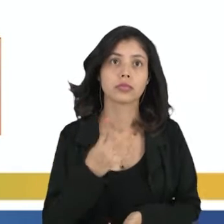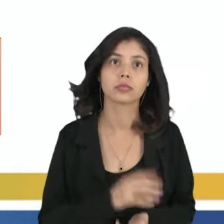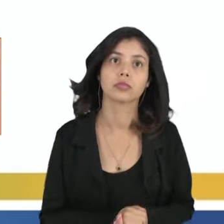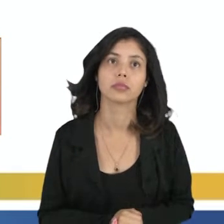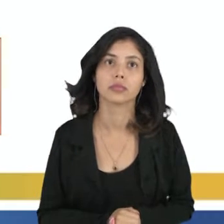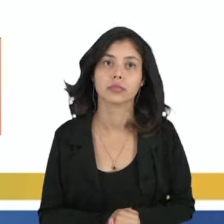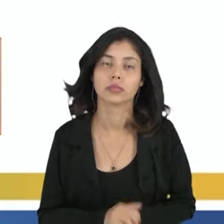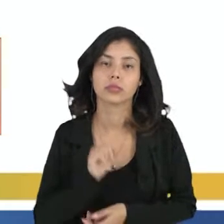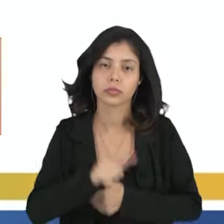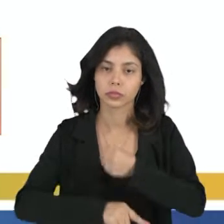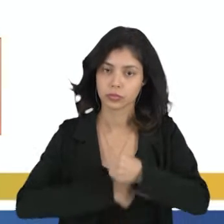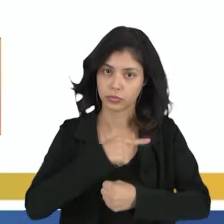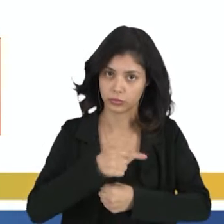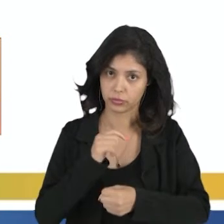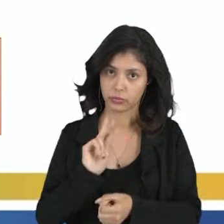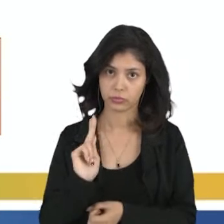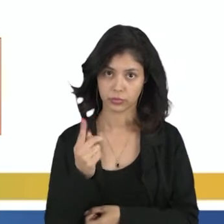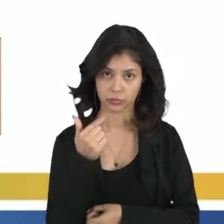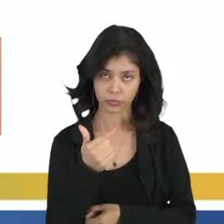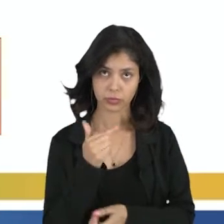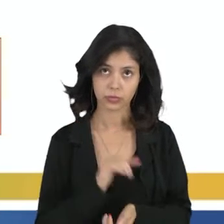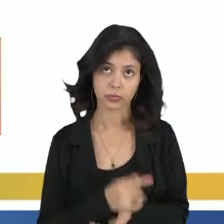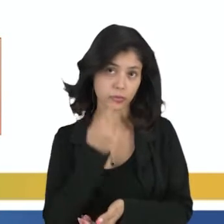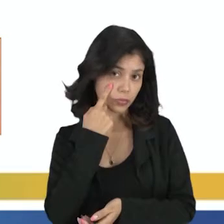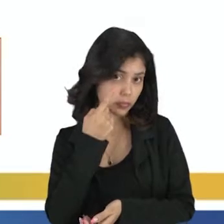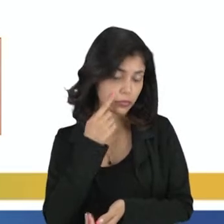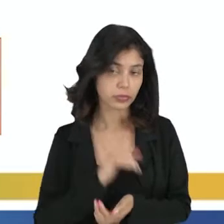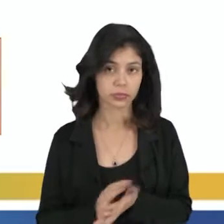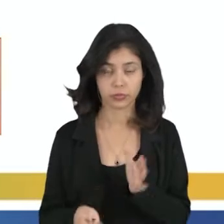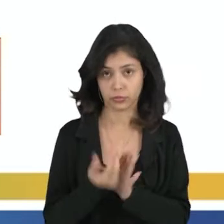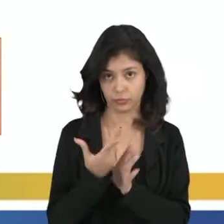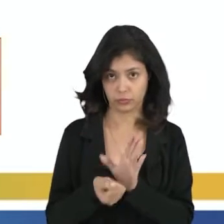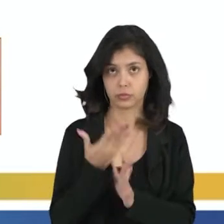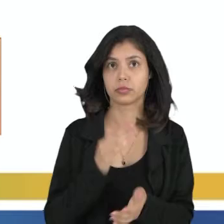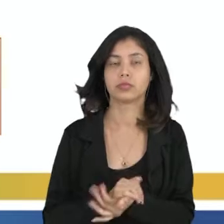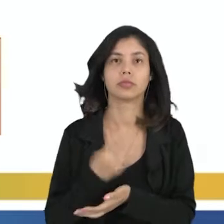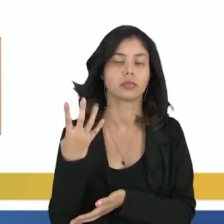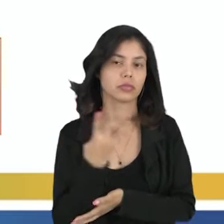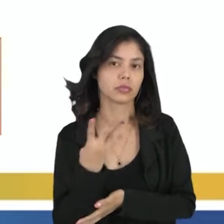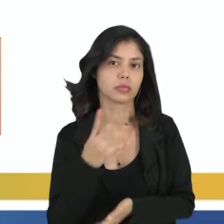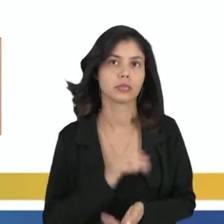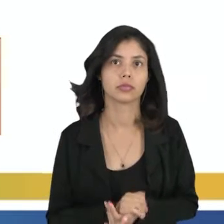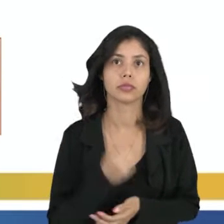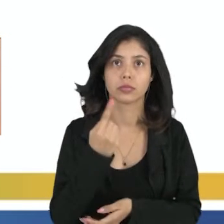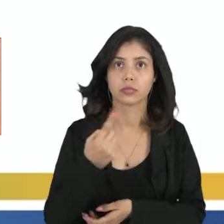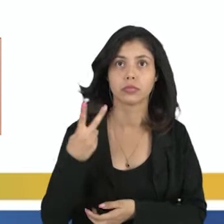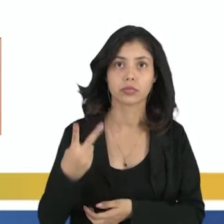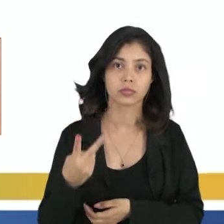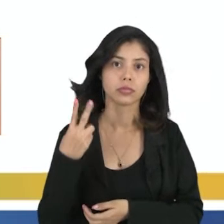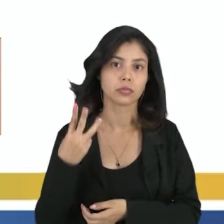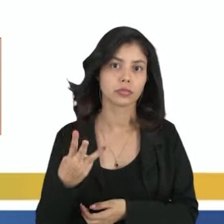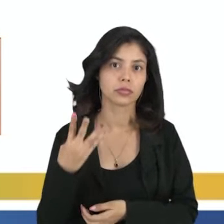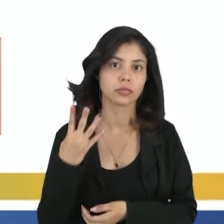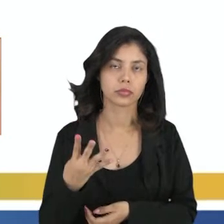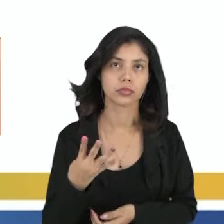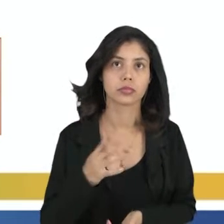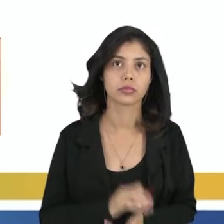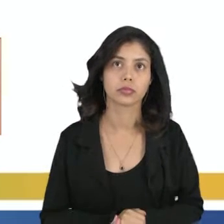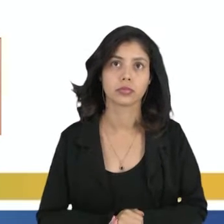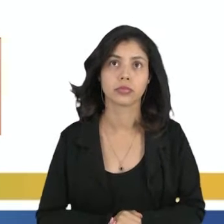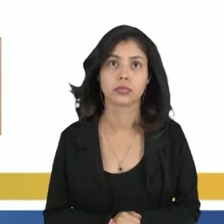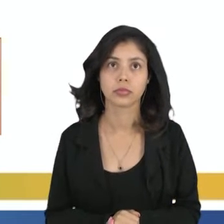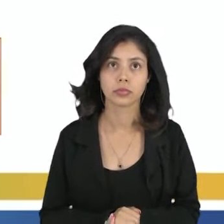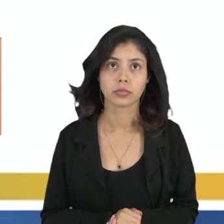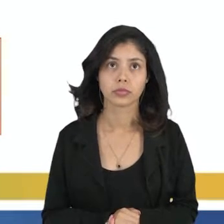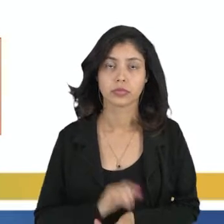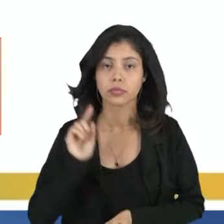4 átomos de H2. Se a gente observar aqui no produto, também teremos 4, ó. 1, 2, 3,